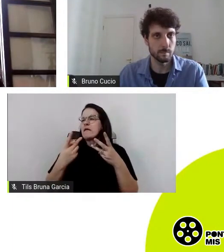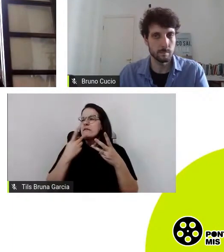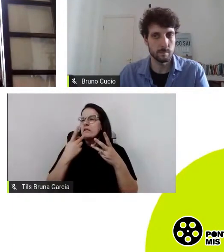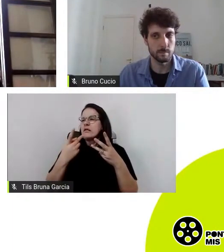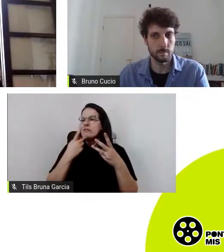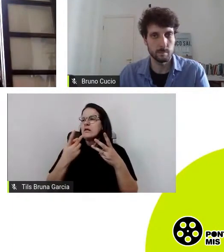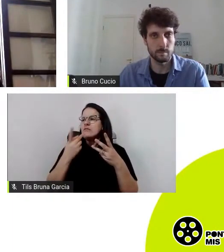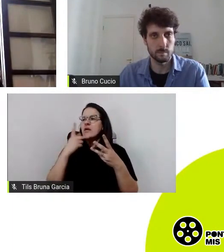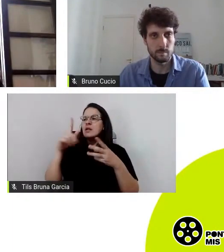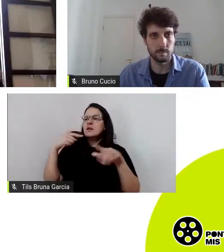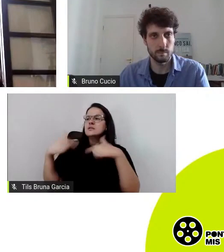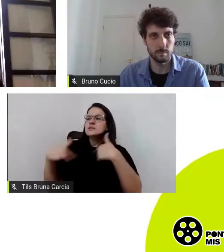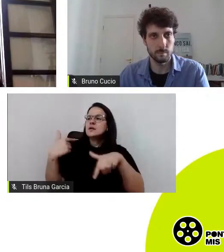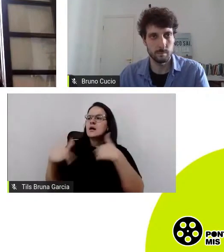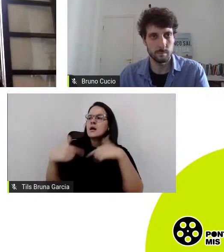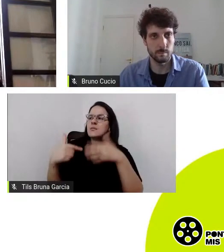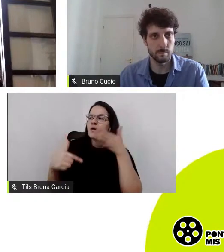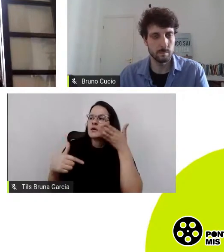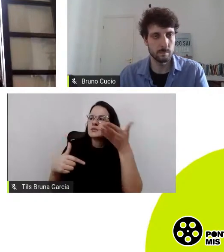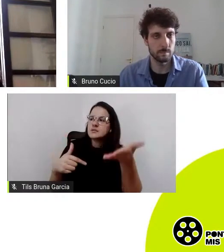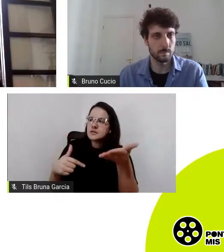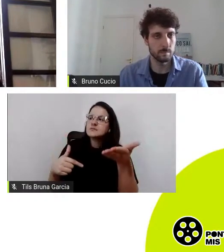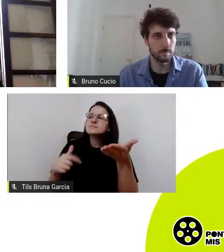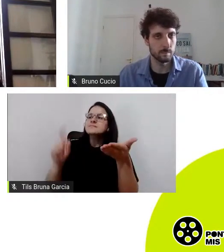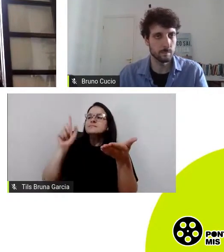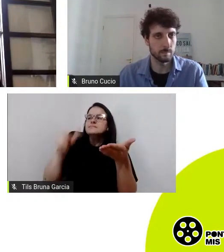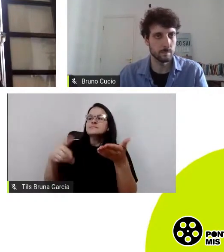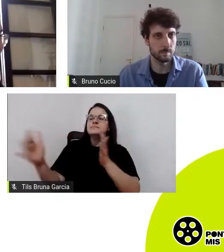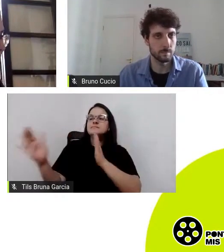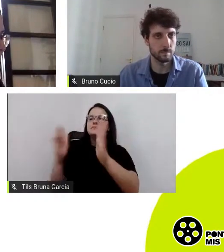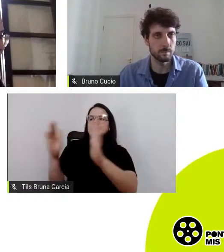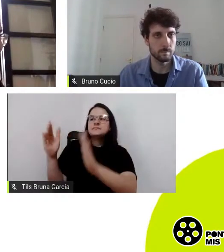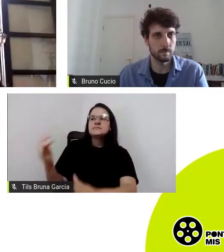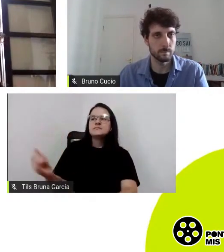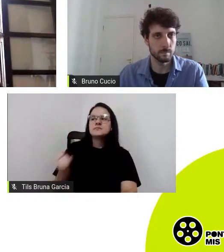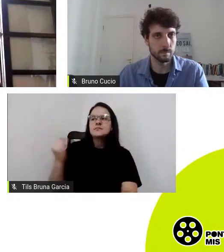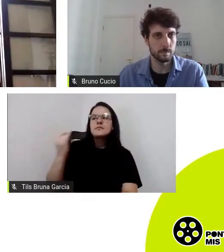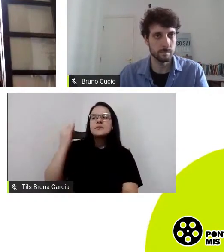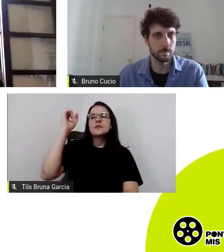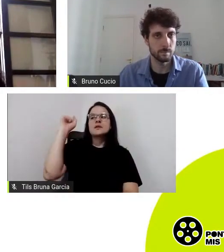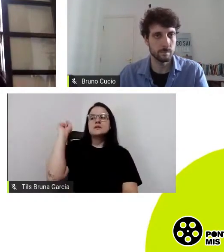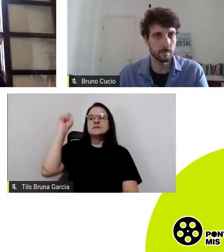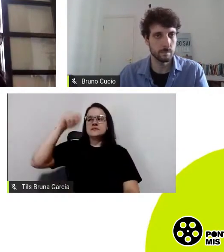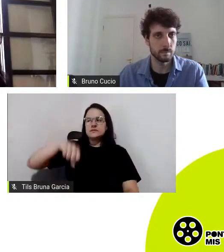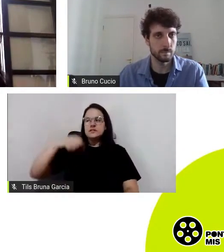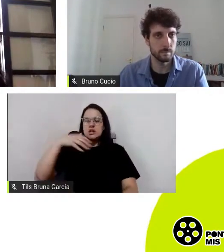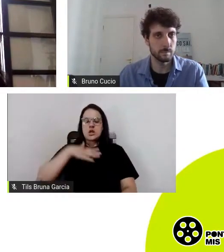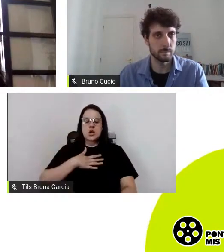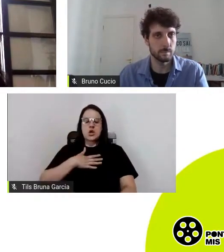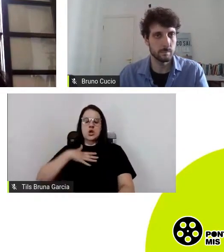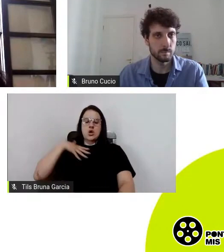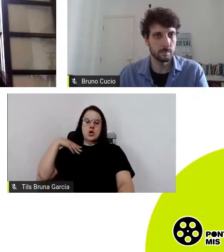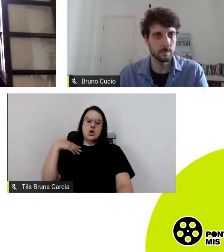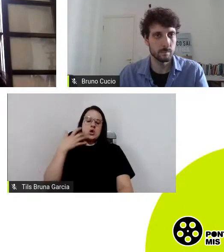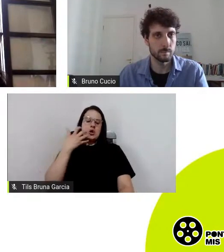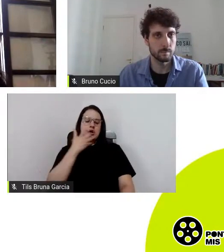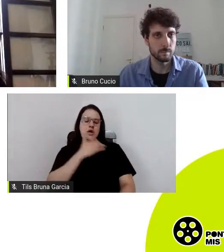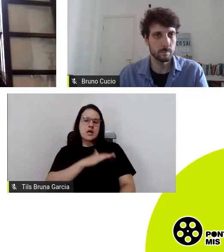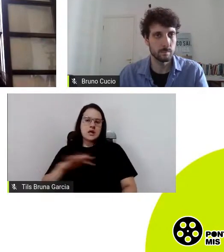do Emicida, nesse momento, é importante assim, para o resgate, um orgulho para as crianças,